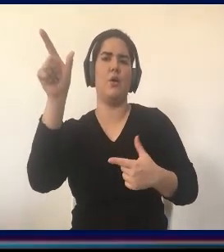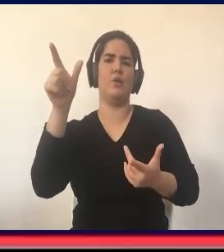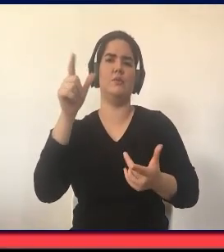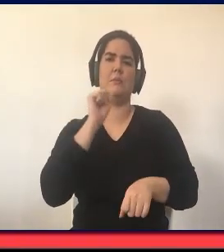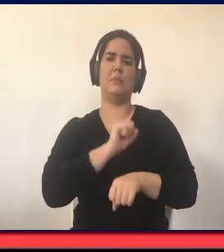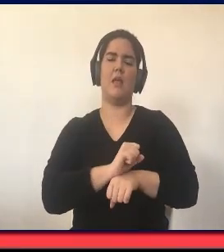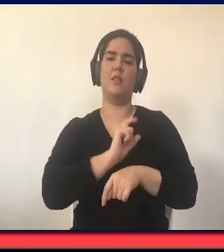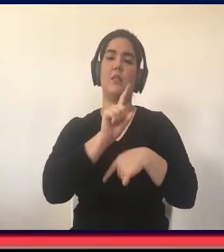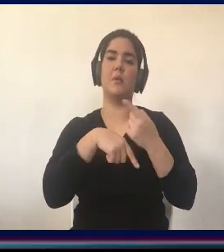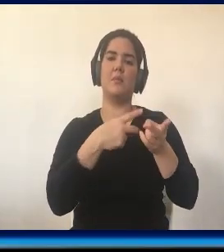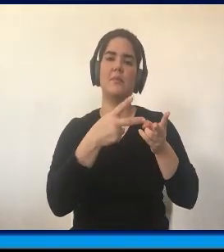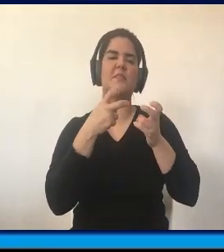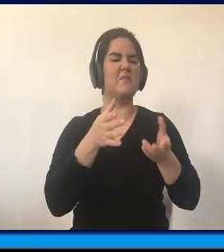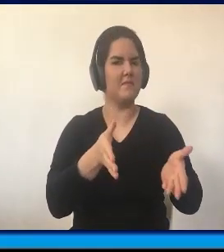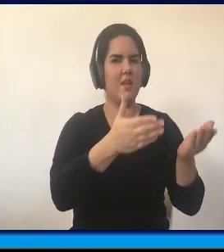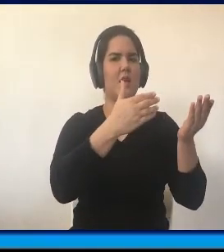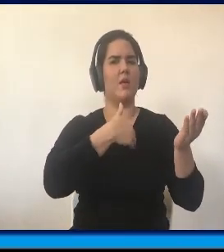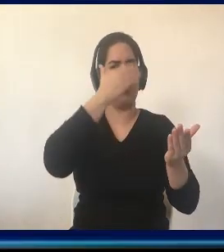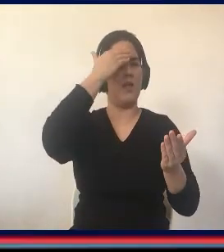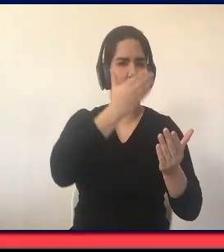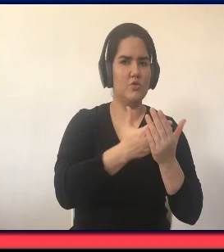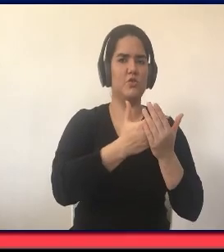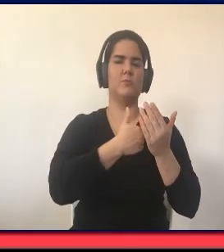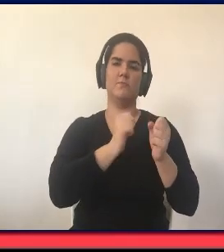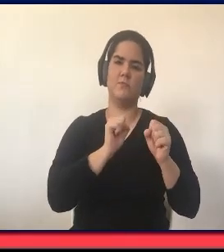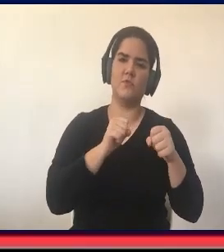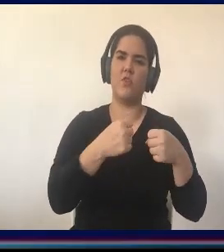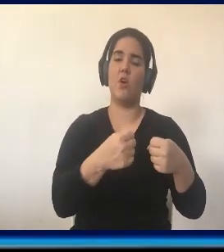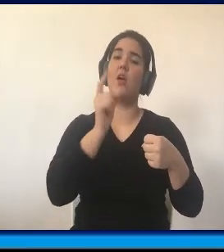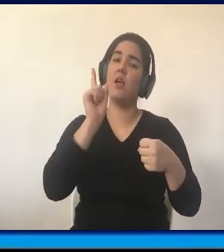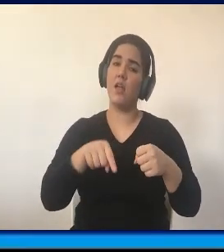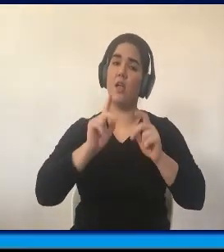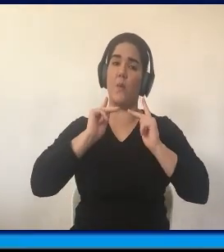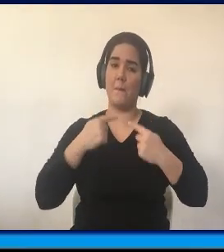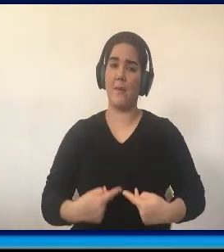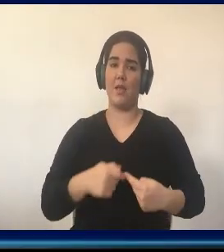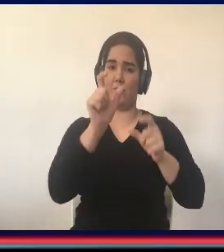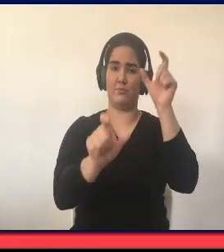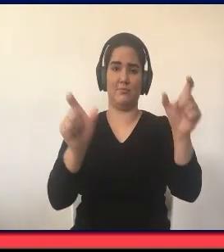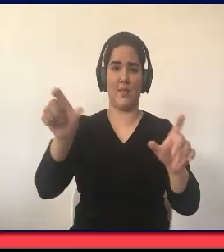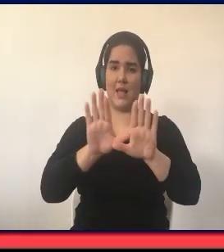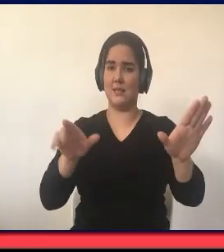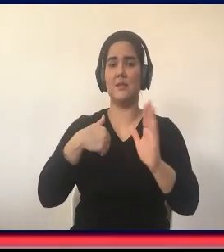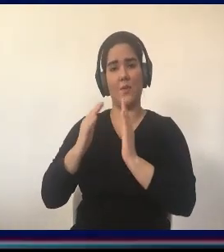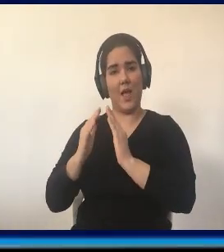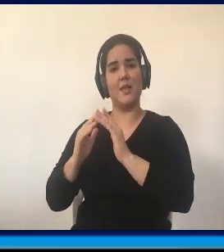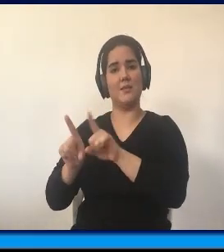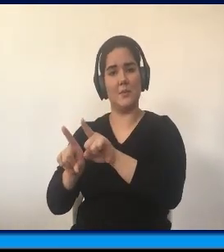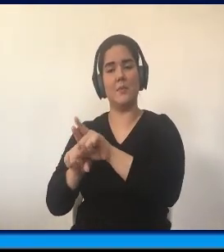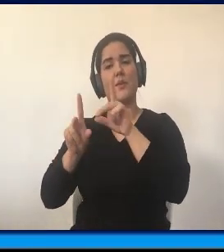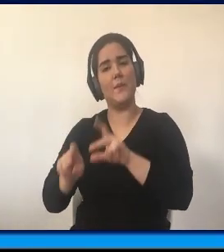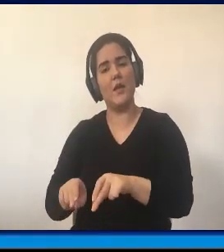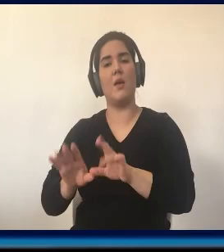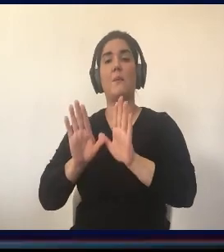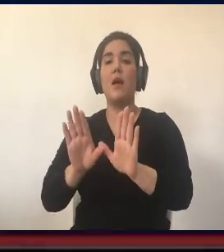cara, eu confio em ti, eu acredito. São seres humanos, cara, acontece aqui em casa também, e acontece com todo mundo. Mas a gente, cara, vamos focar. Tá difícil hoje,